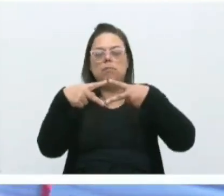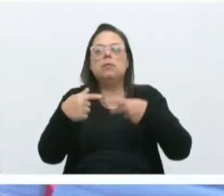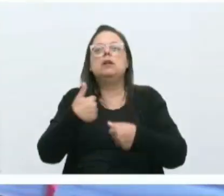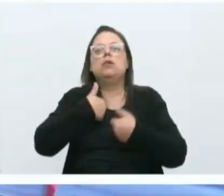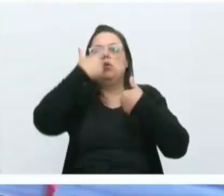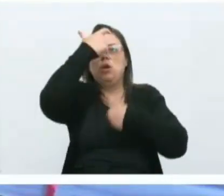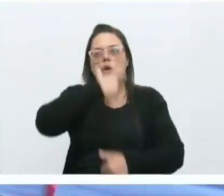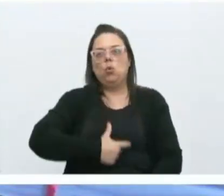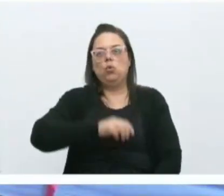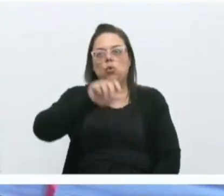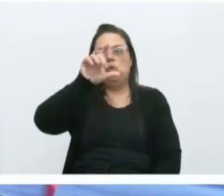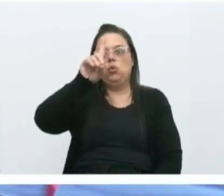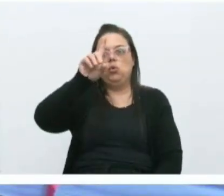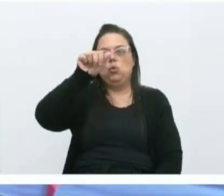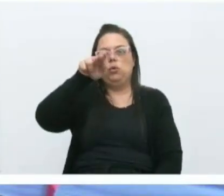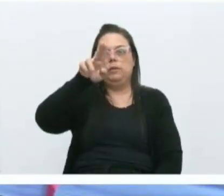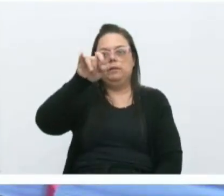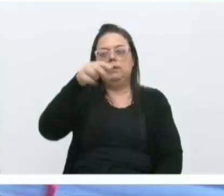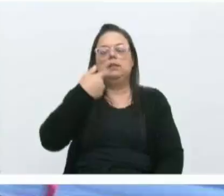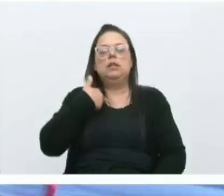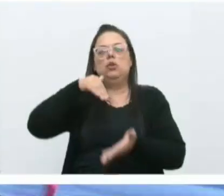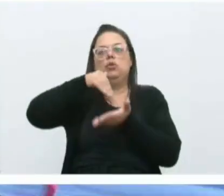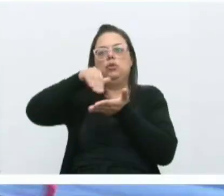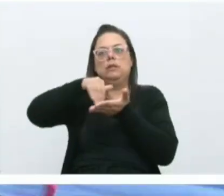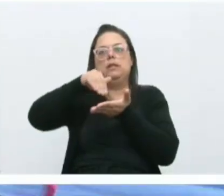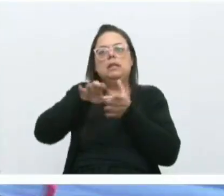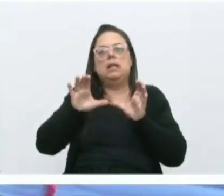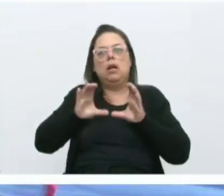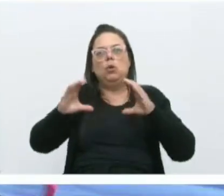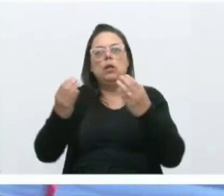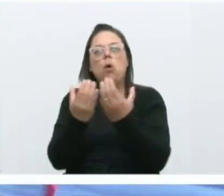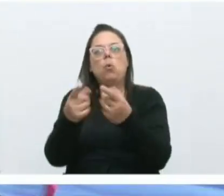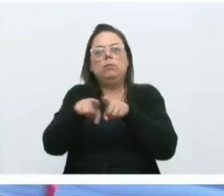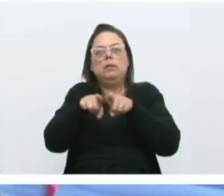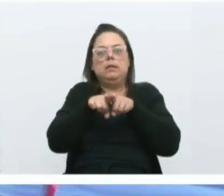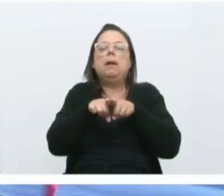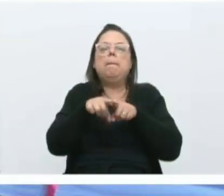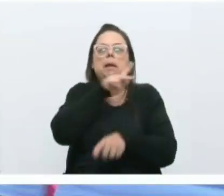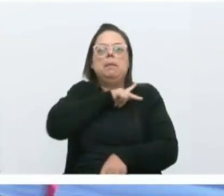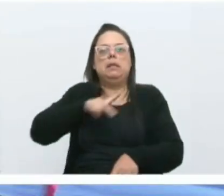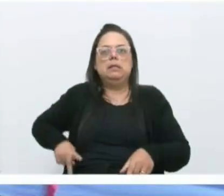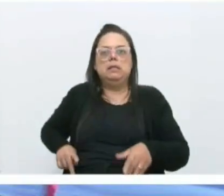Eu sou Danilo, sou secretário-geral da comissão e presidente da entidade.